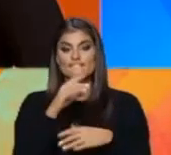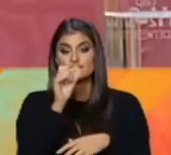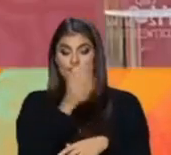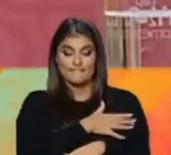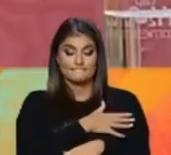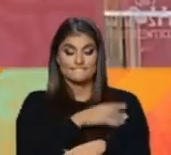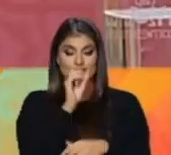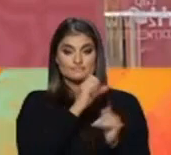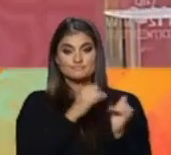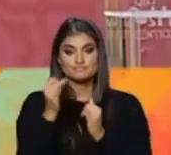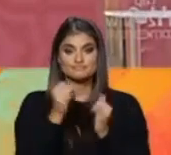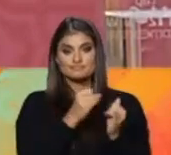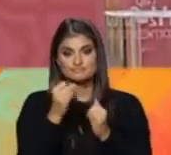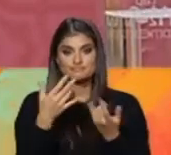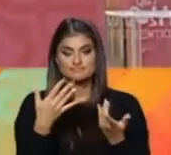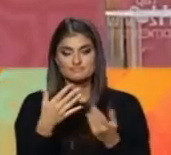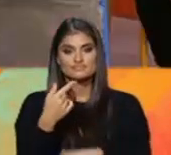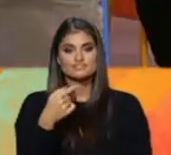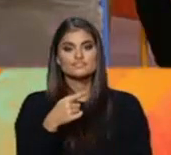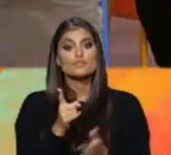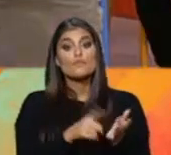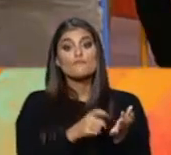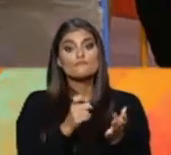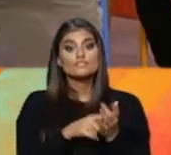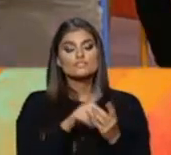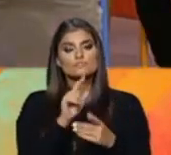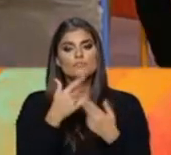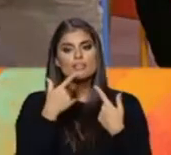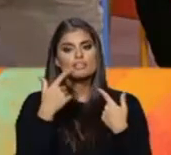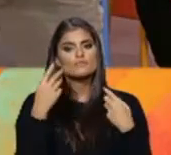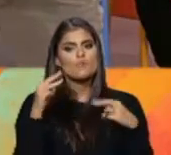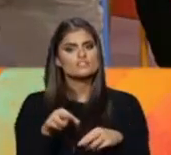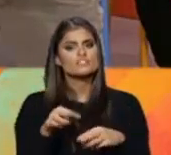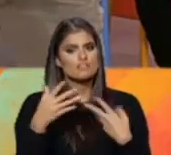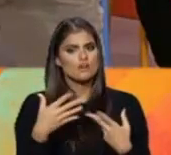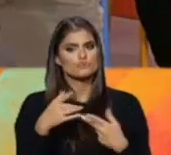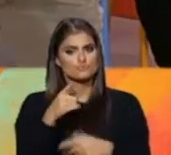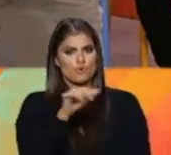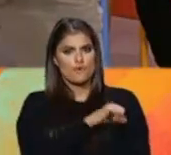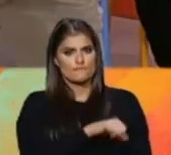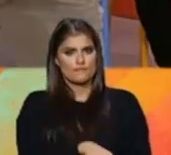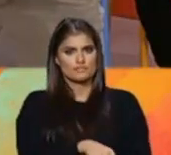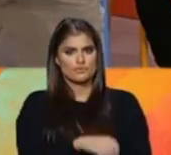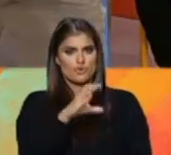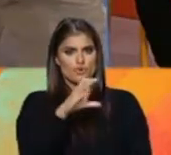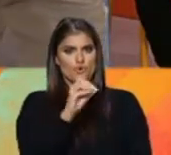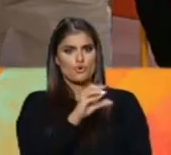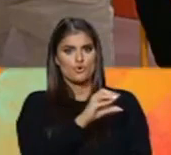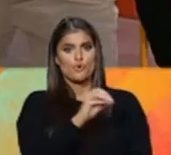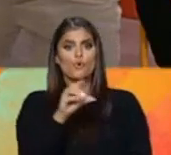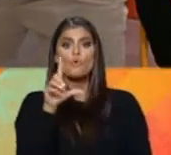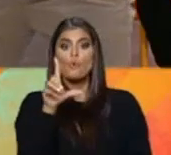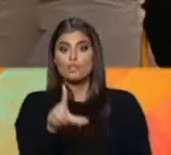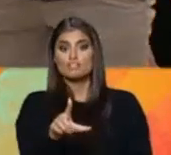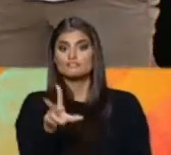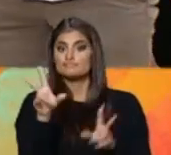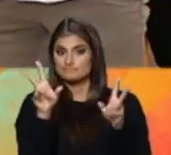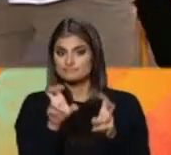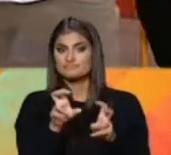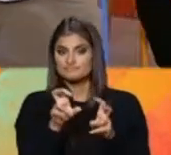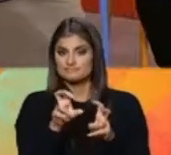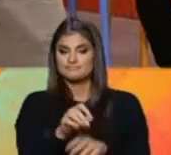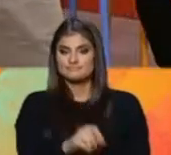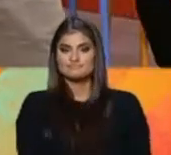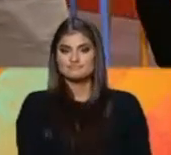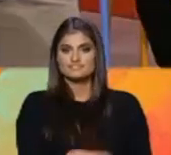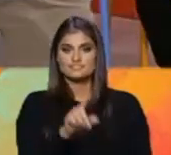gostei muito mesmo, e não faltou até uma linguagem moderna. Tu és um rapaz cool. Cool, foi logo sim. Quer dizer, um rapaz que